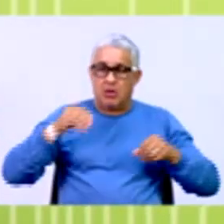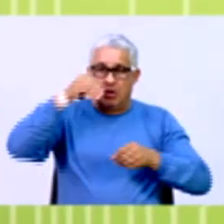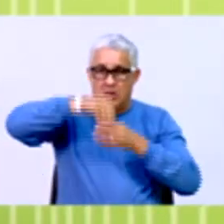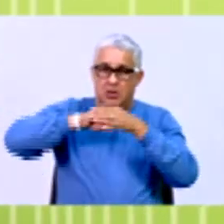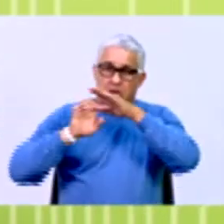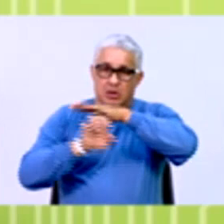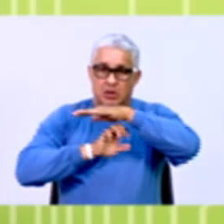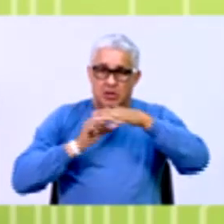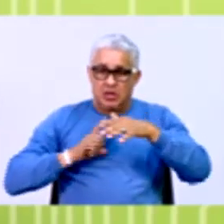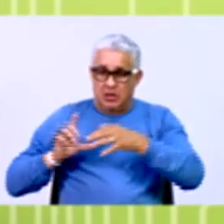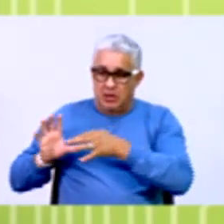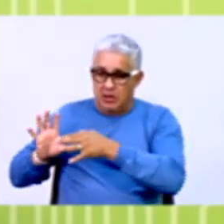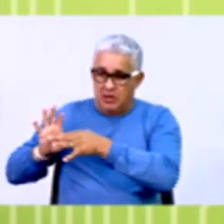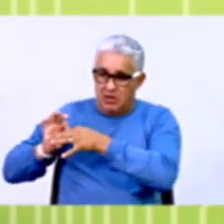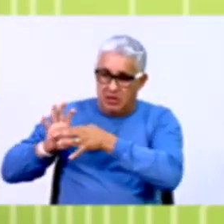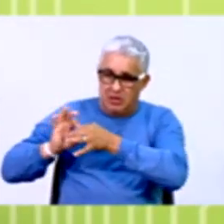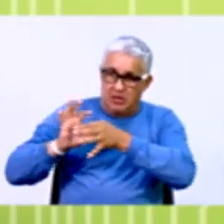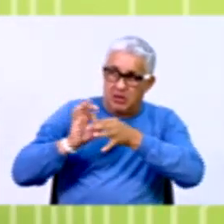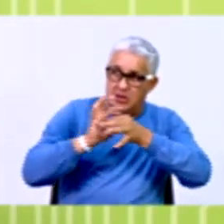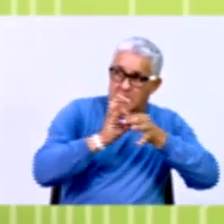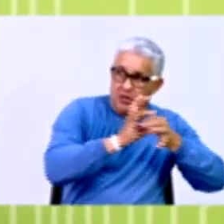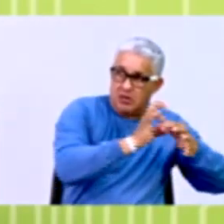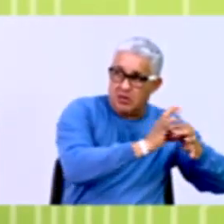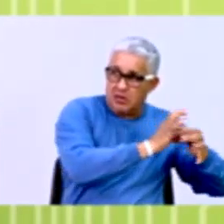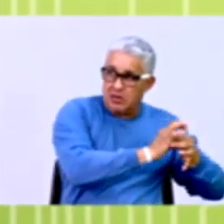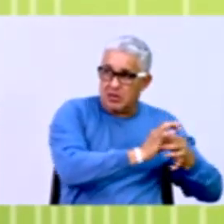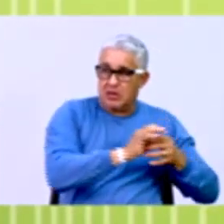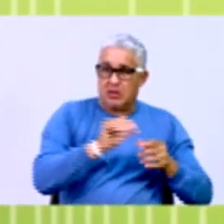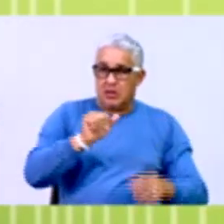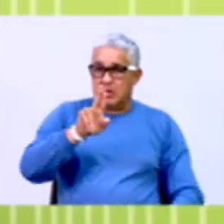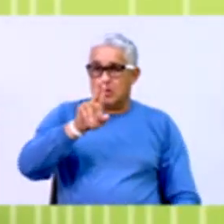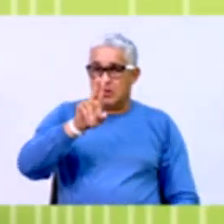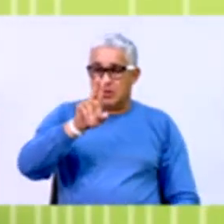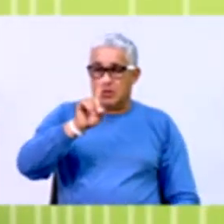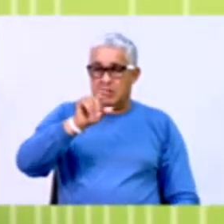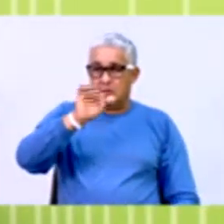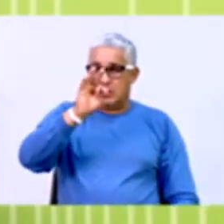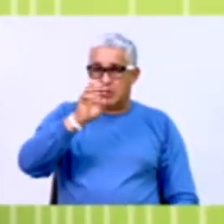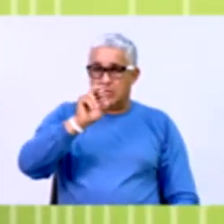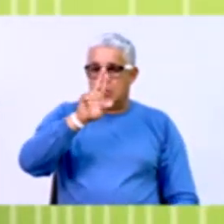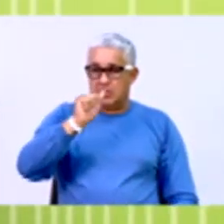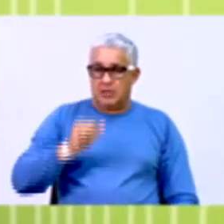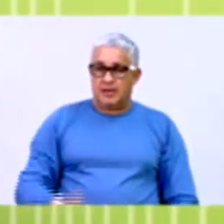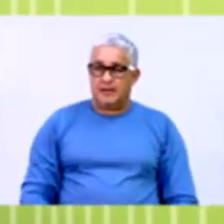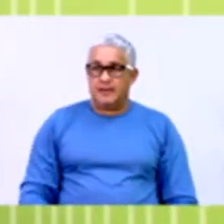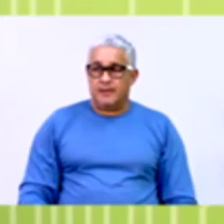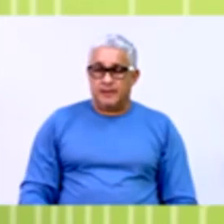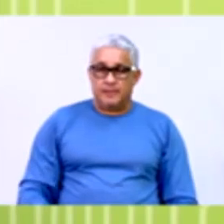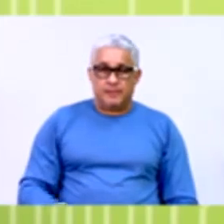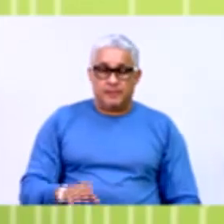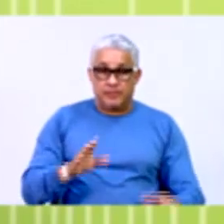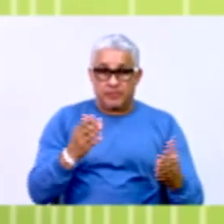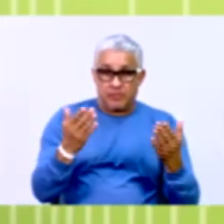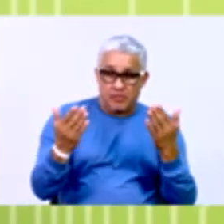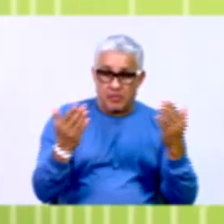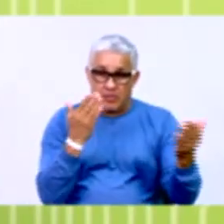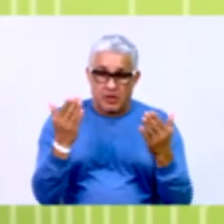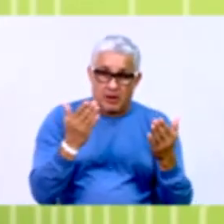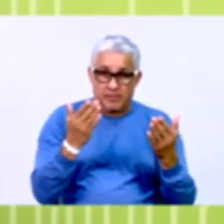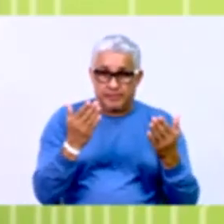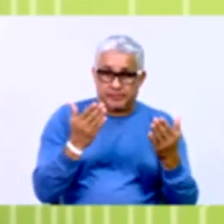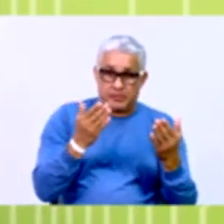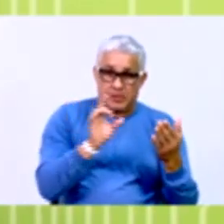estão interligados. Então, a auditoria, ela vai, de forma sistemática, analisar cada um desses